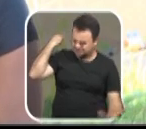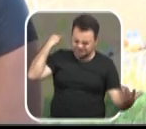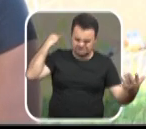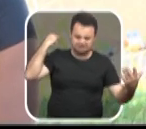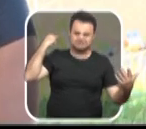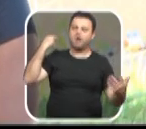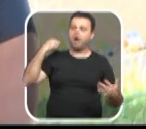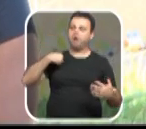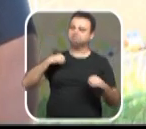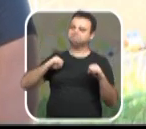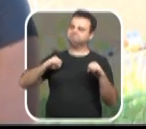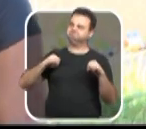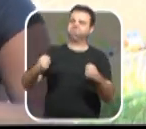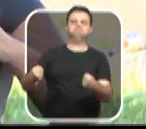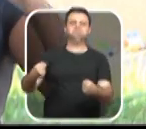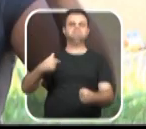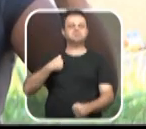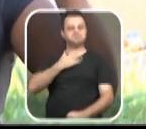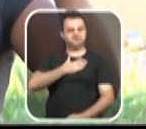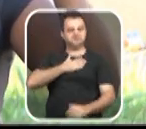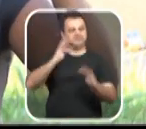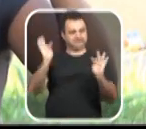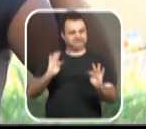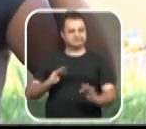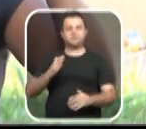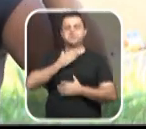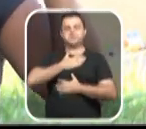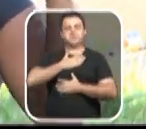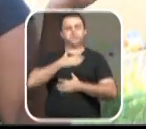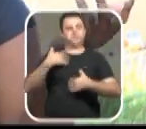meu máximo e fui feliz. Parece até